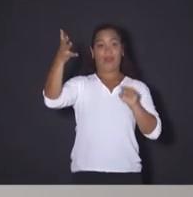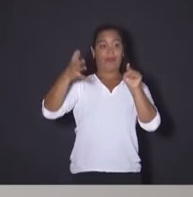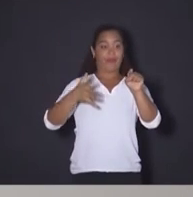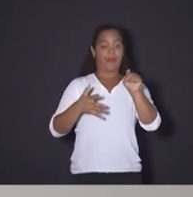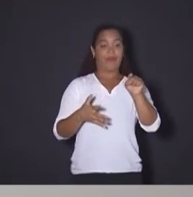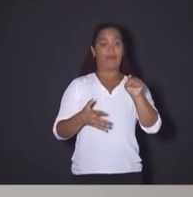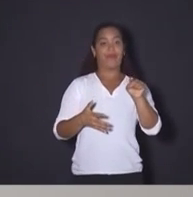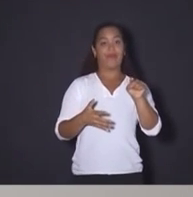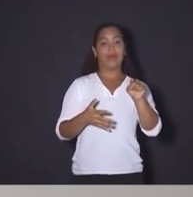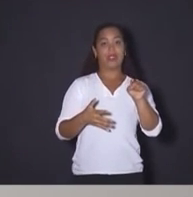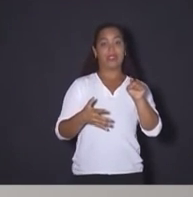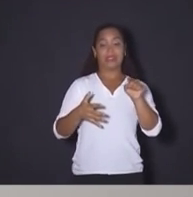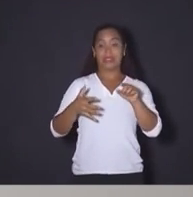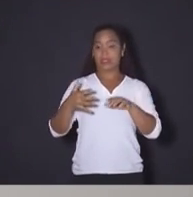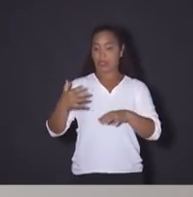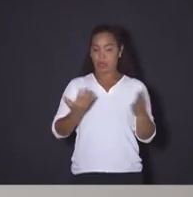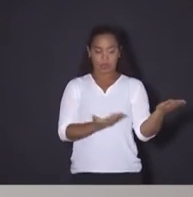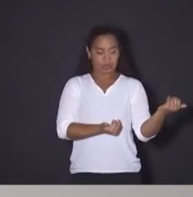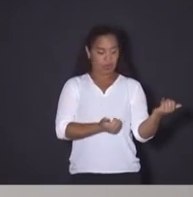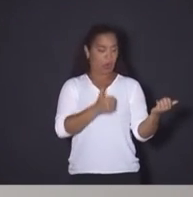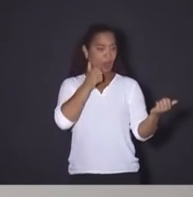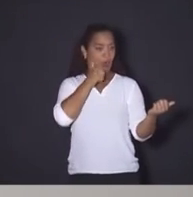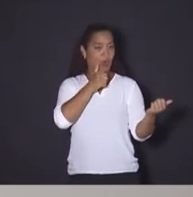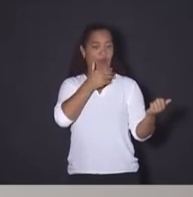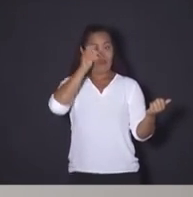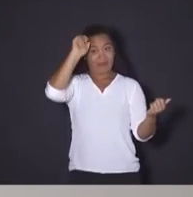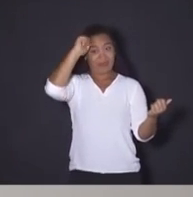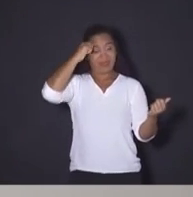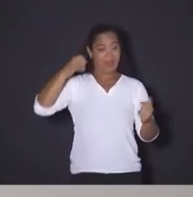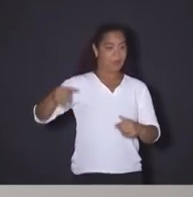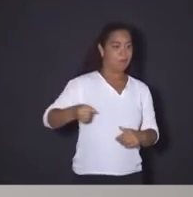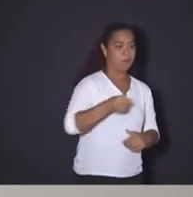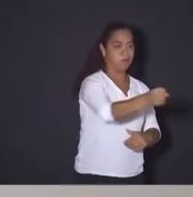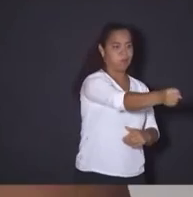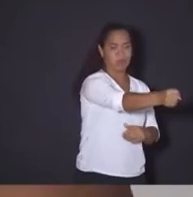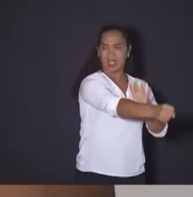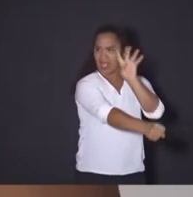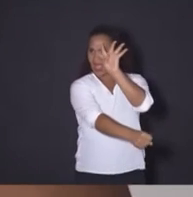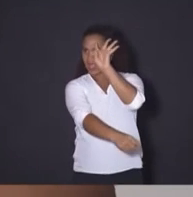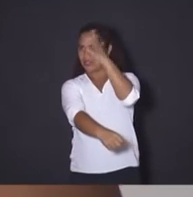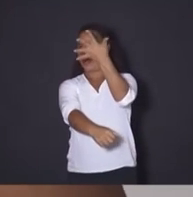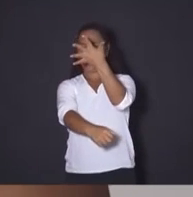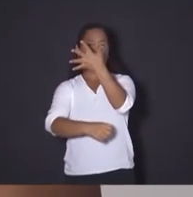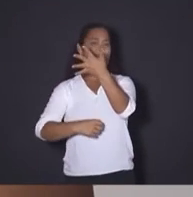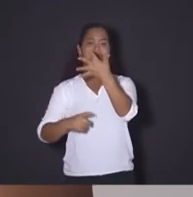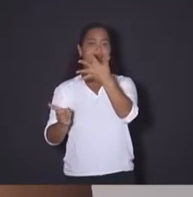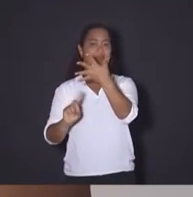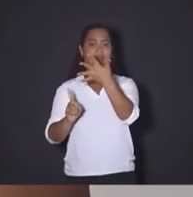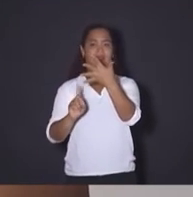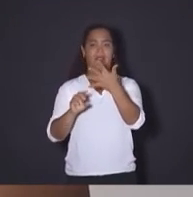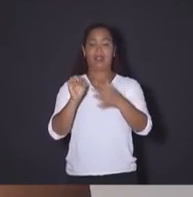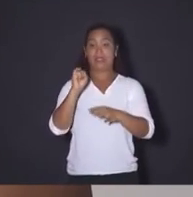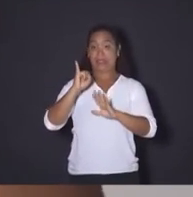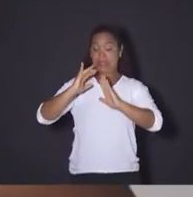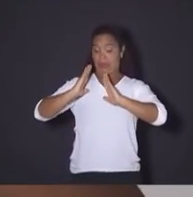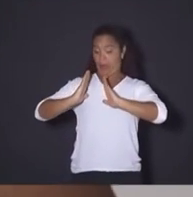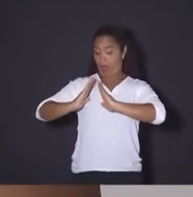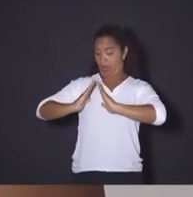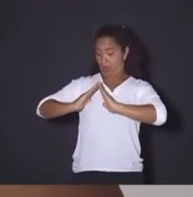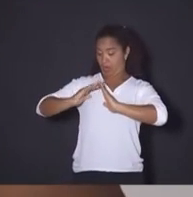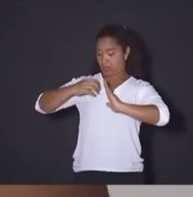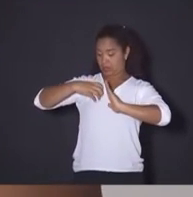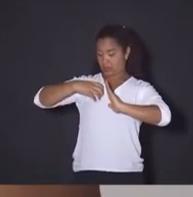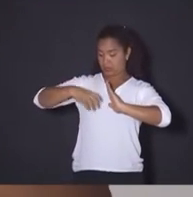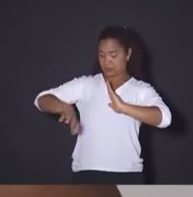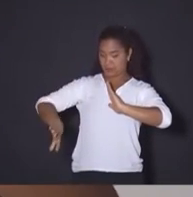um jovem negro e uma jovem negra na prisão você não resolveu nada quando você tem uma casa e salvador quando